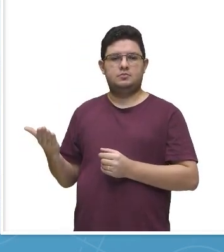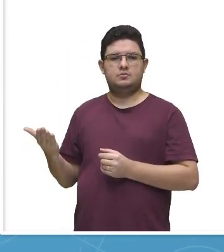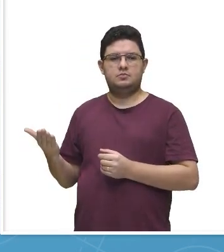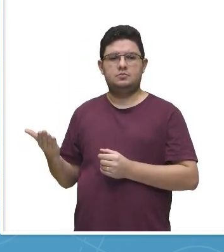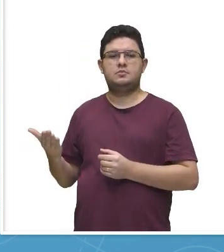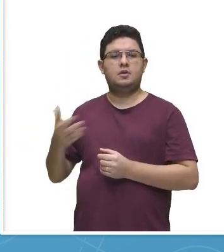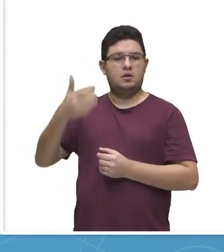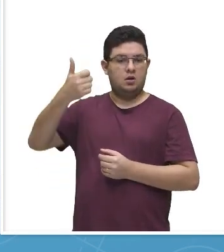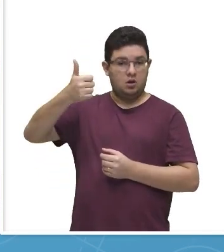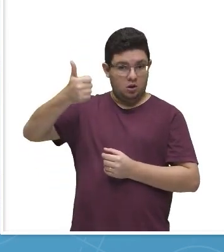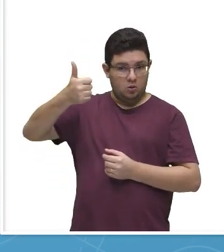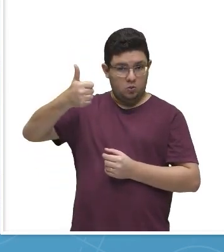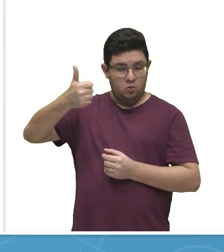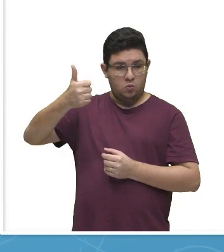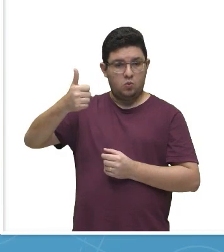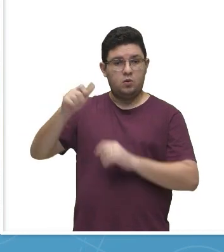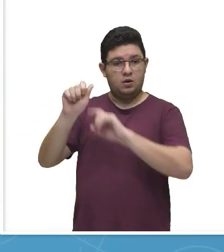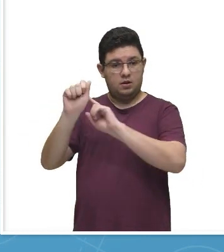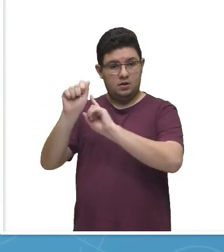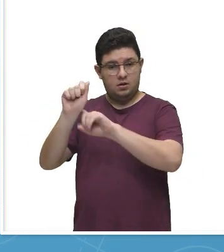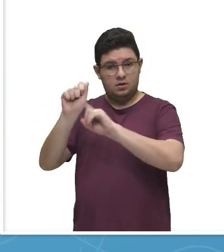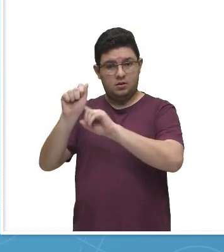1, letra A,